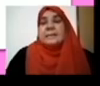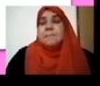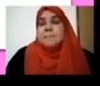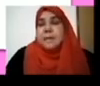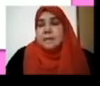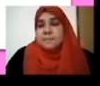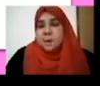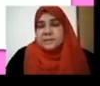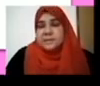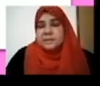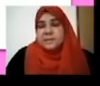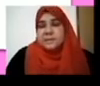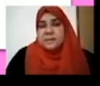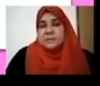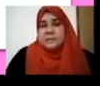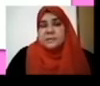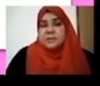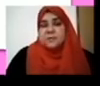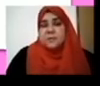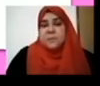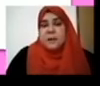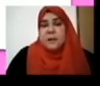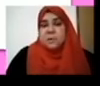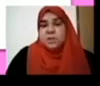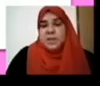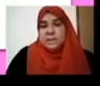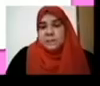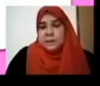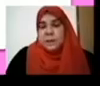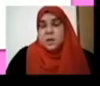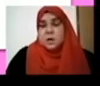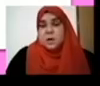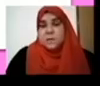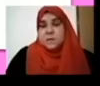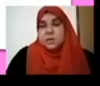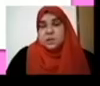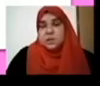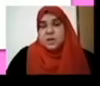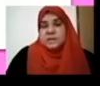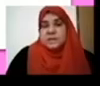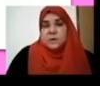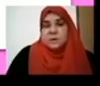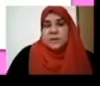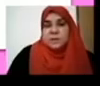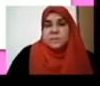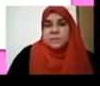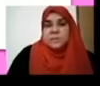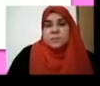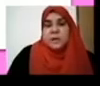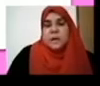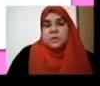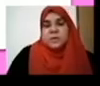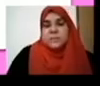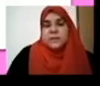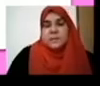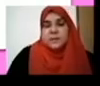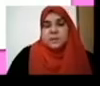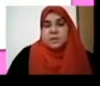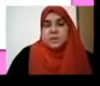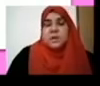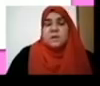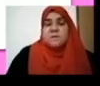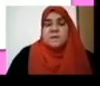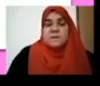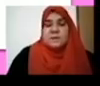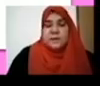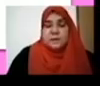ela também pode ser estabelecida de forma algébrica. Como que a gente chega nessa igualdade pensando